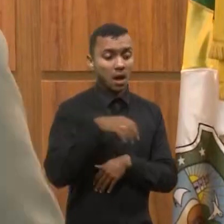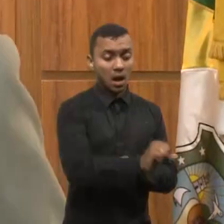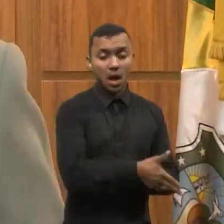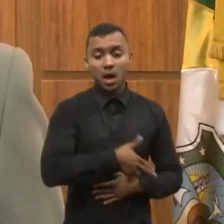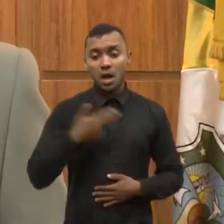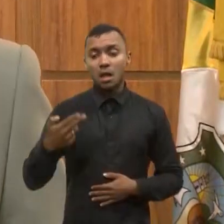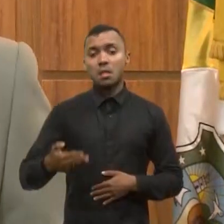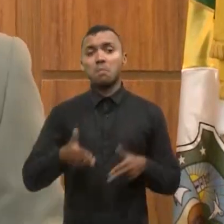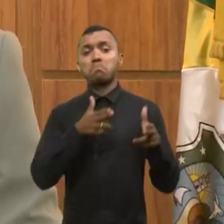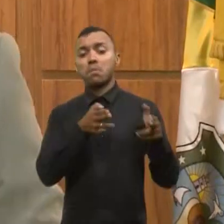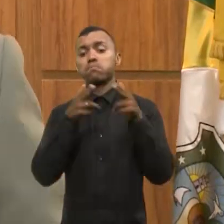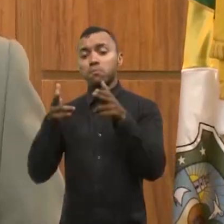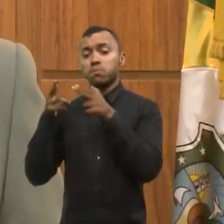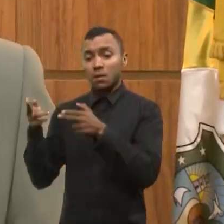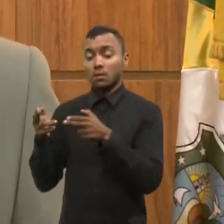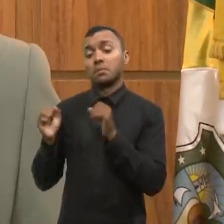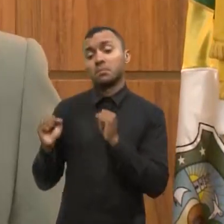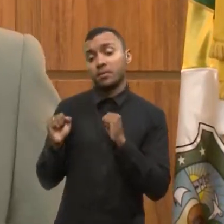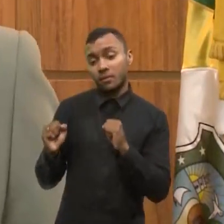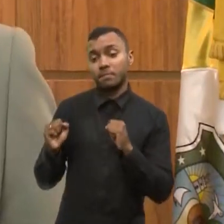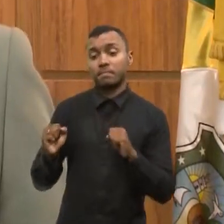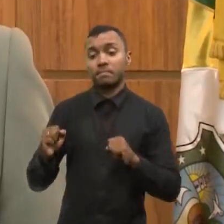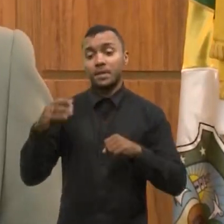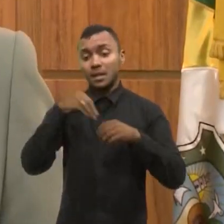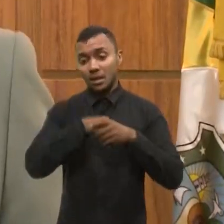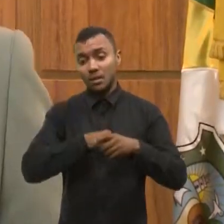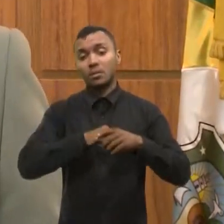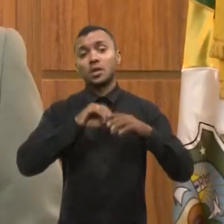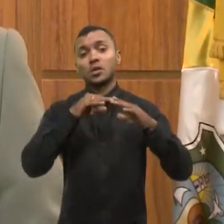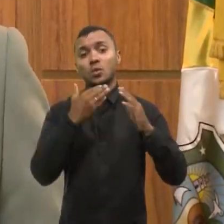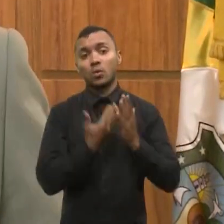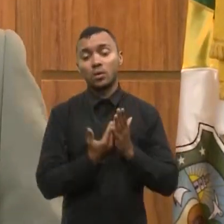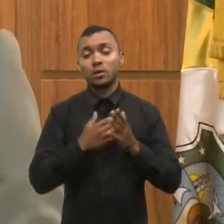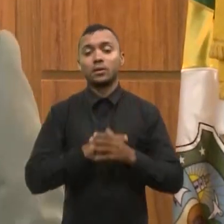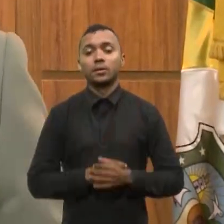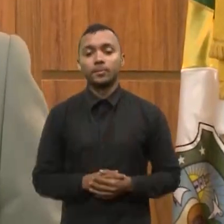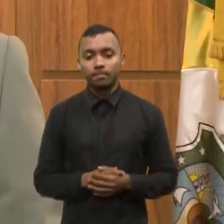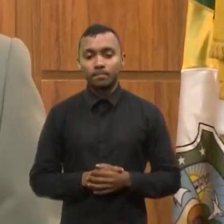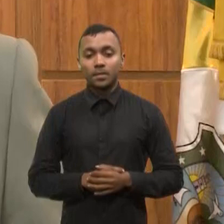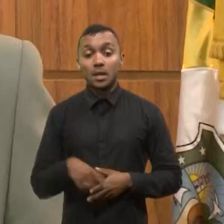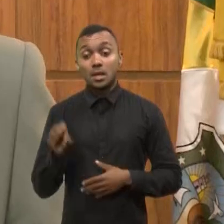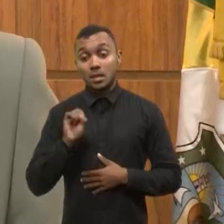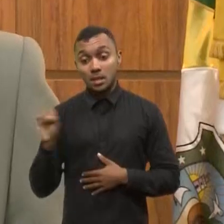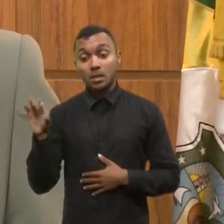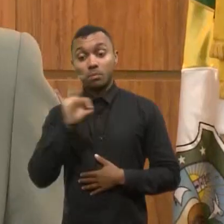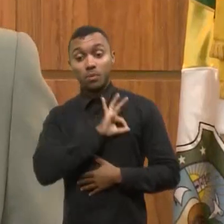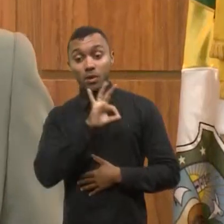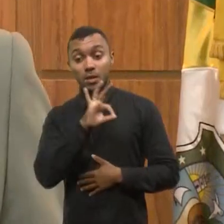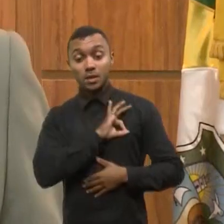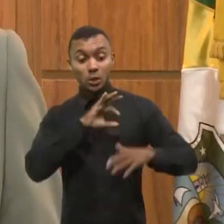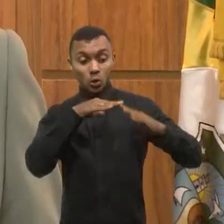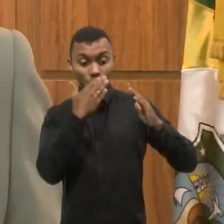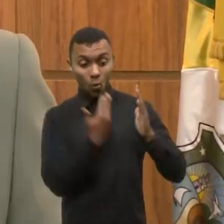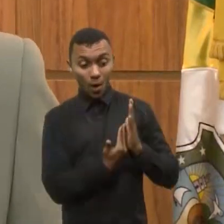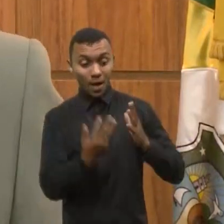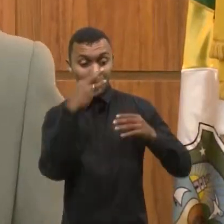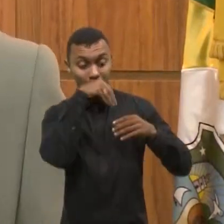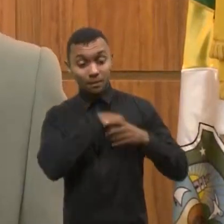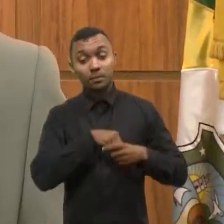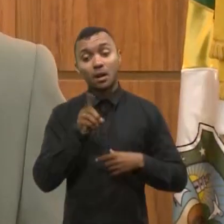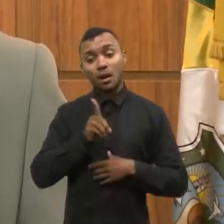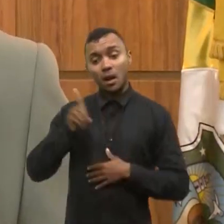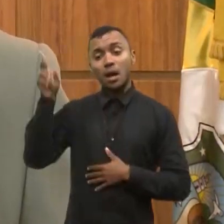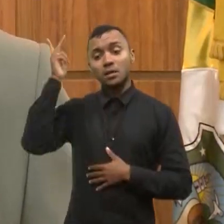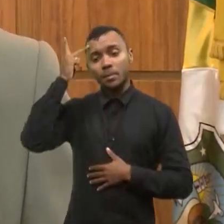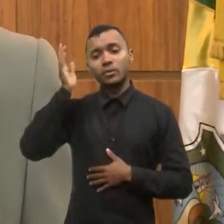daí gerar uma tragédia muito pior dentro das escolas. E as experiências de colocação de policiais em escolas, que São Paulo já